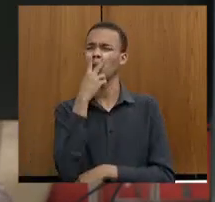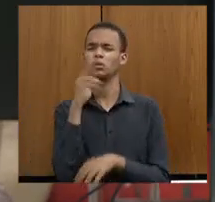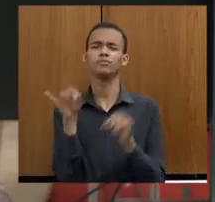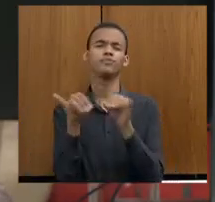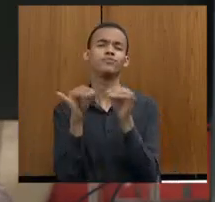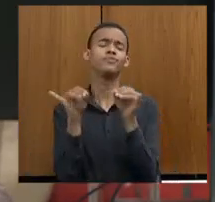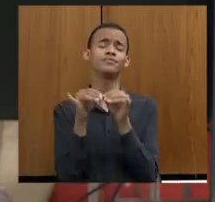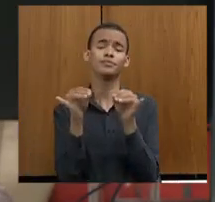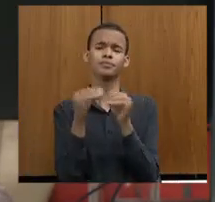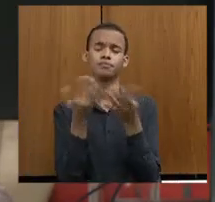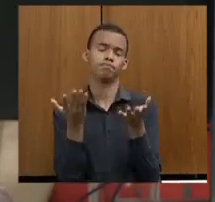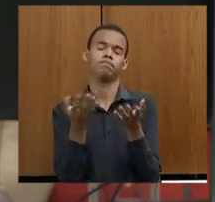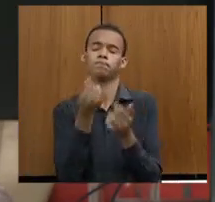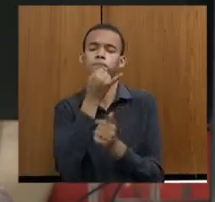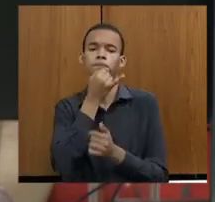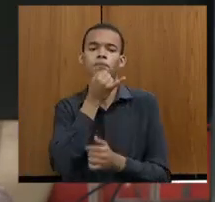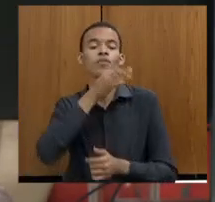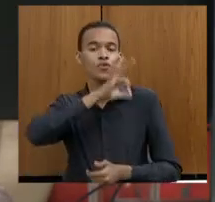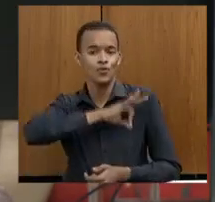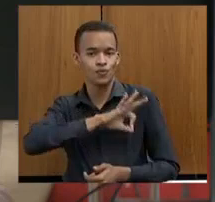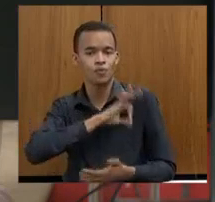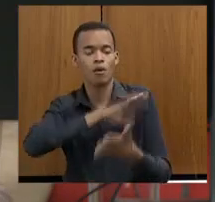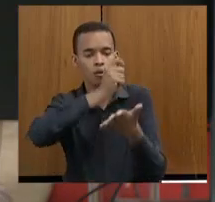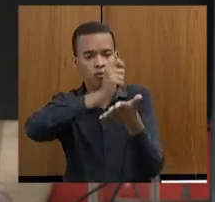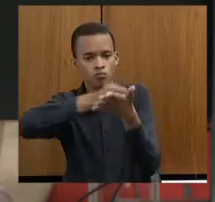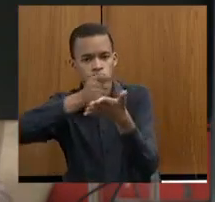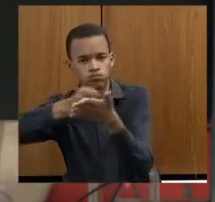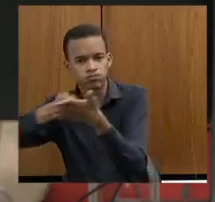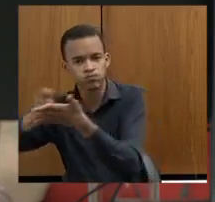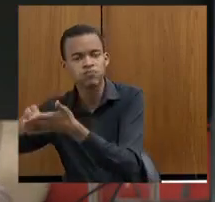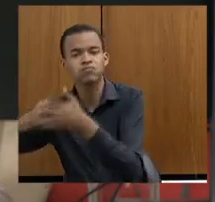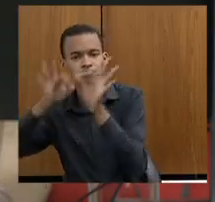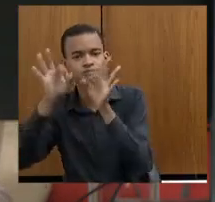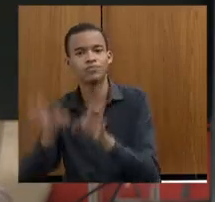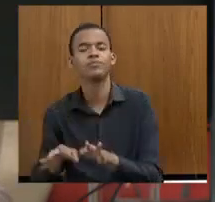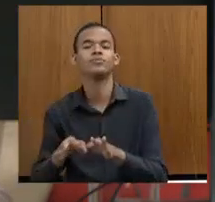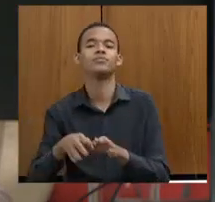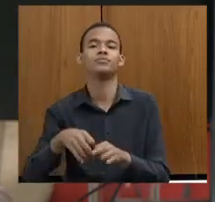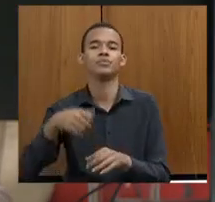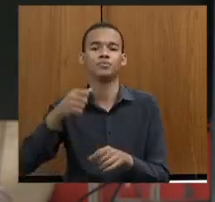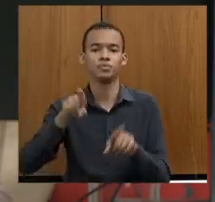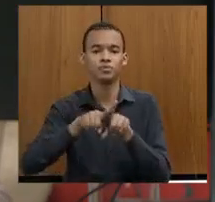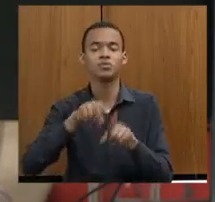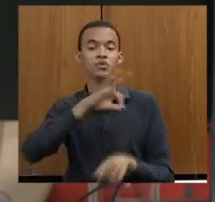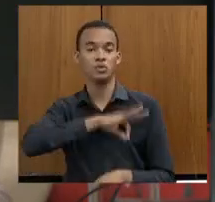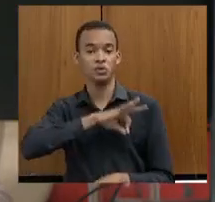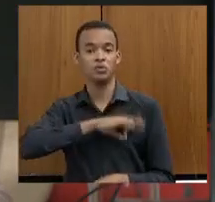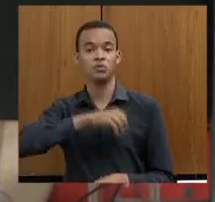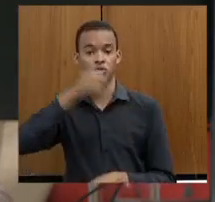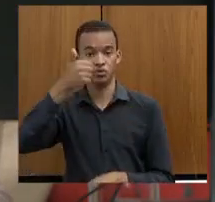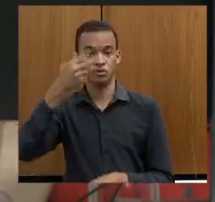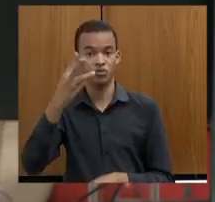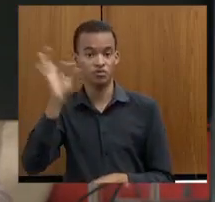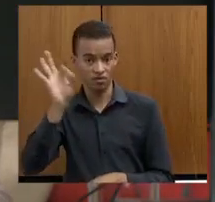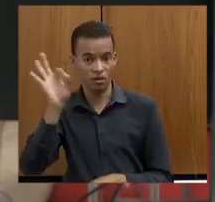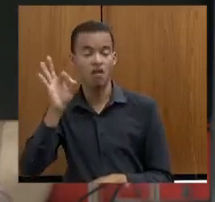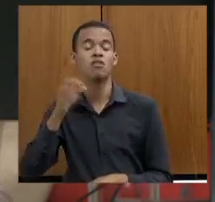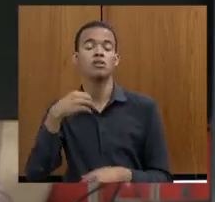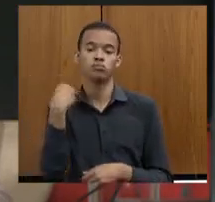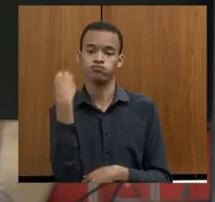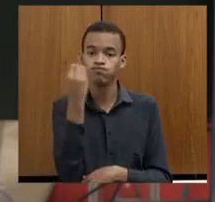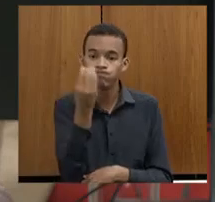pagar o o salário em dia ó pagar o décimo terceiro em dia ó pagar as férias prêmios e é que estão aí atrasadas